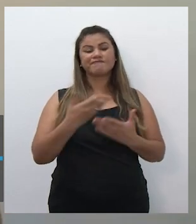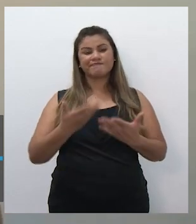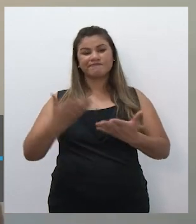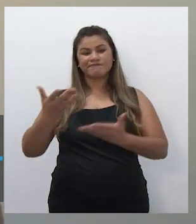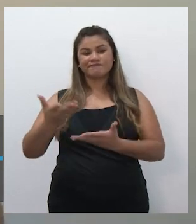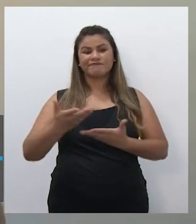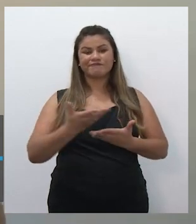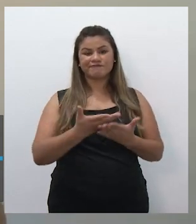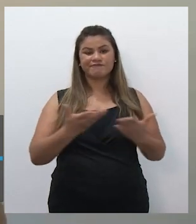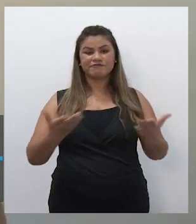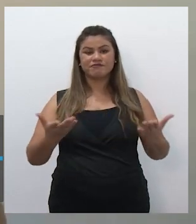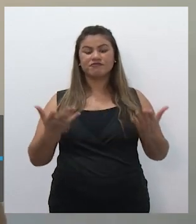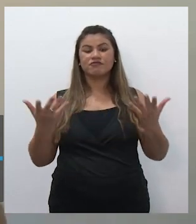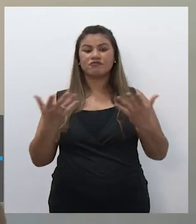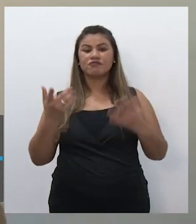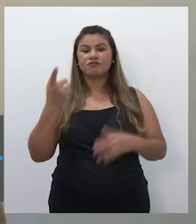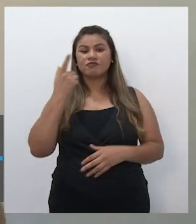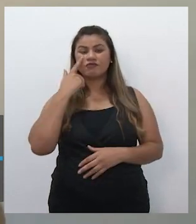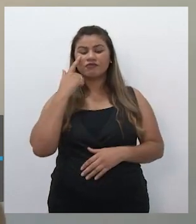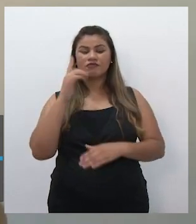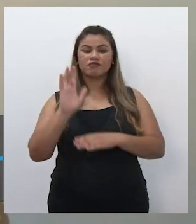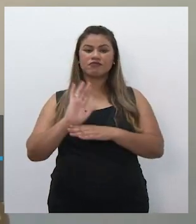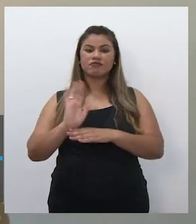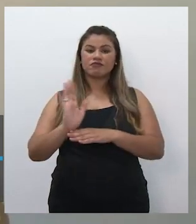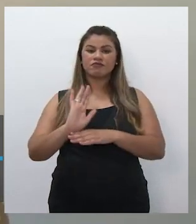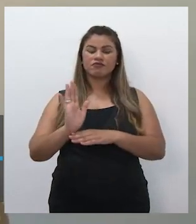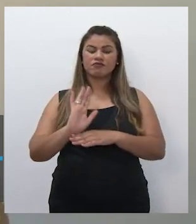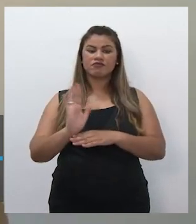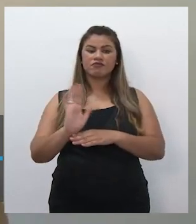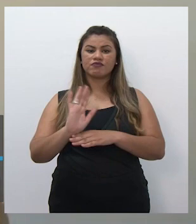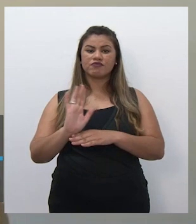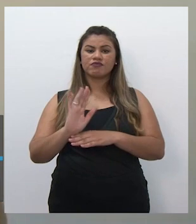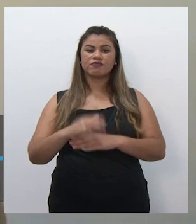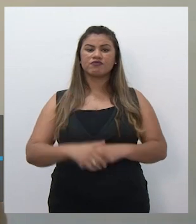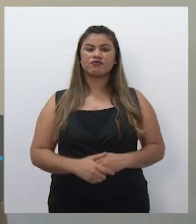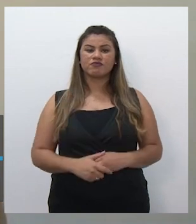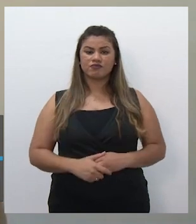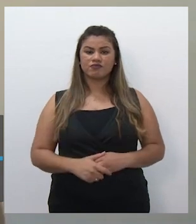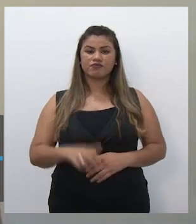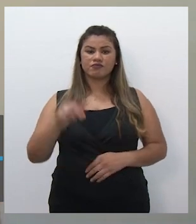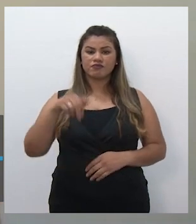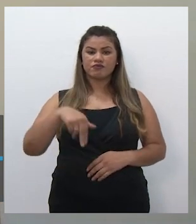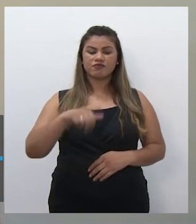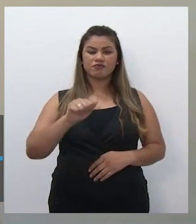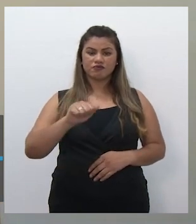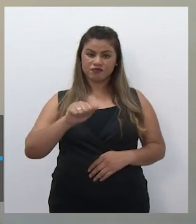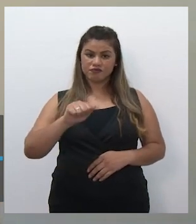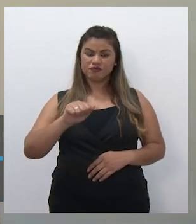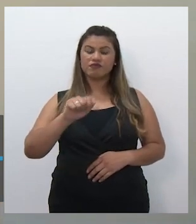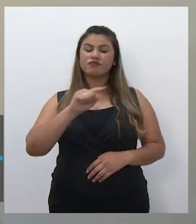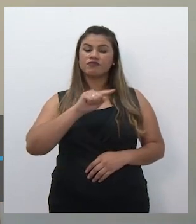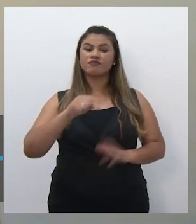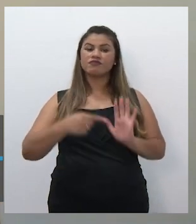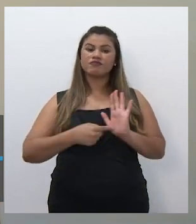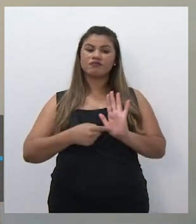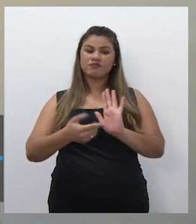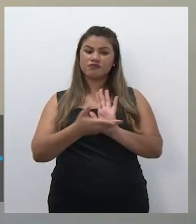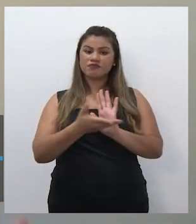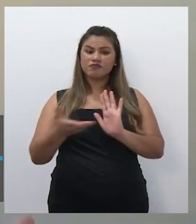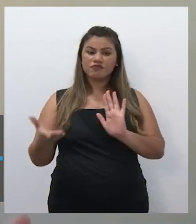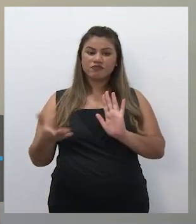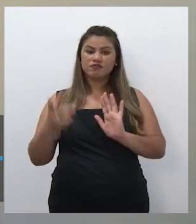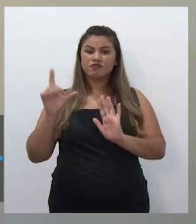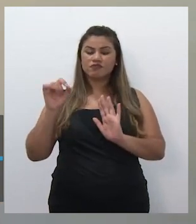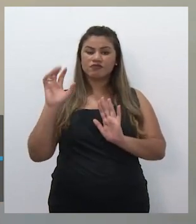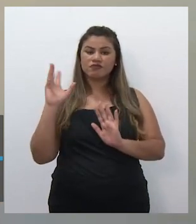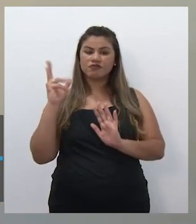vocês agora a assistir o vídeo da Ana Penido, que ela vai apresentar para vocês essas